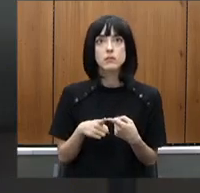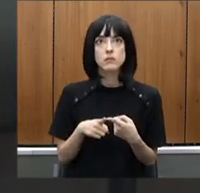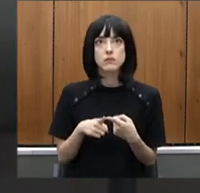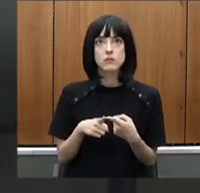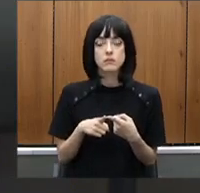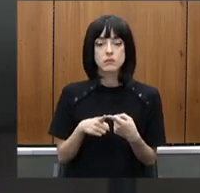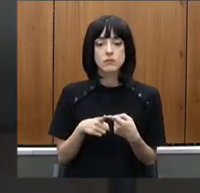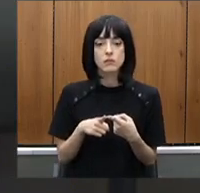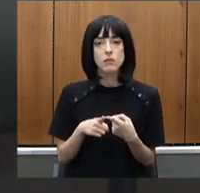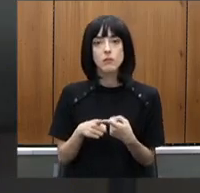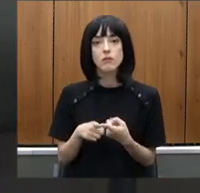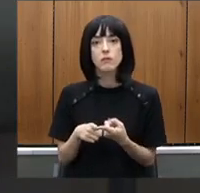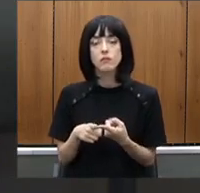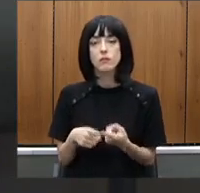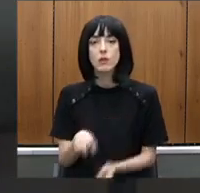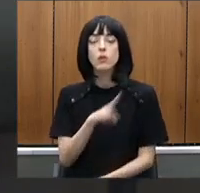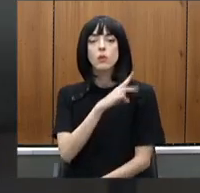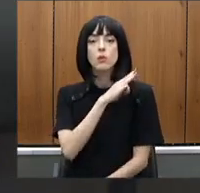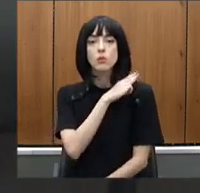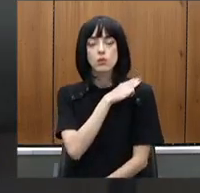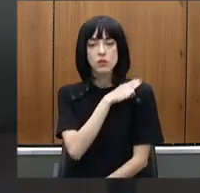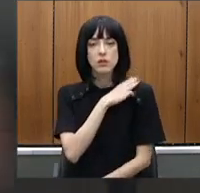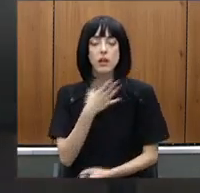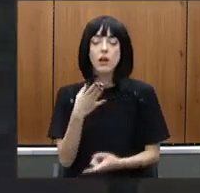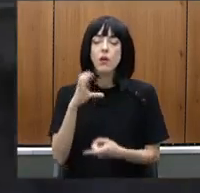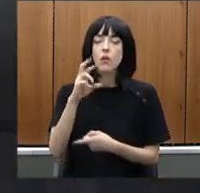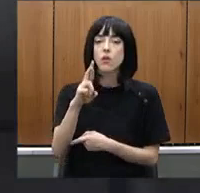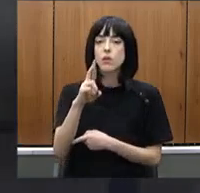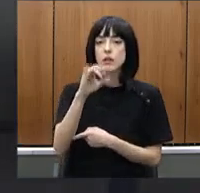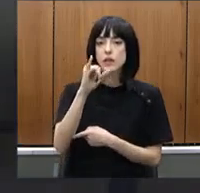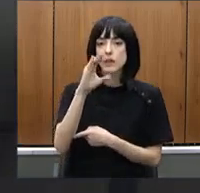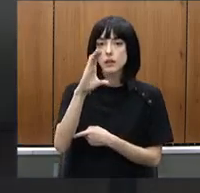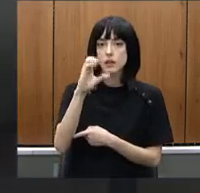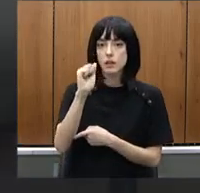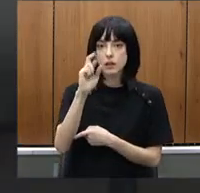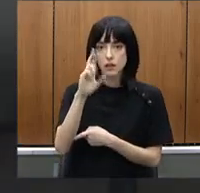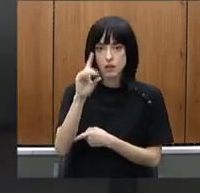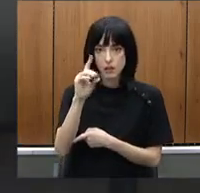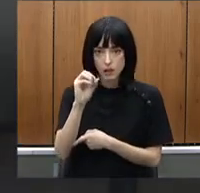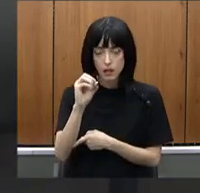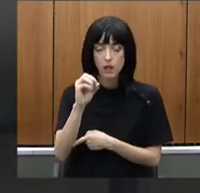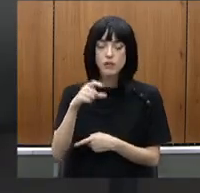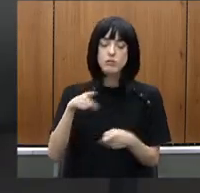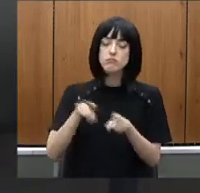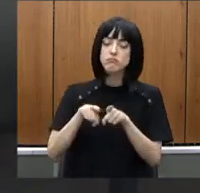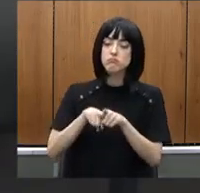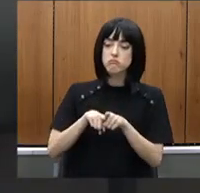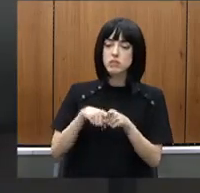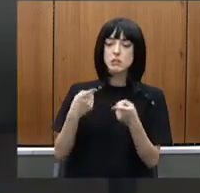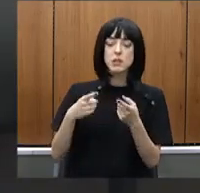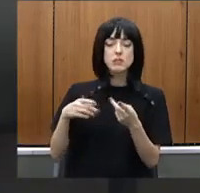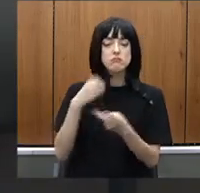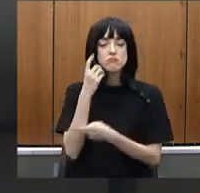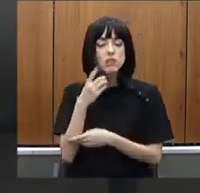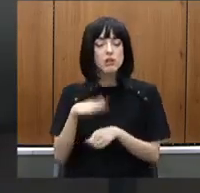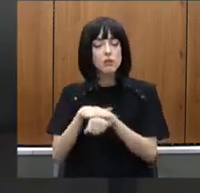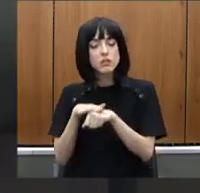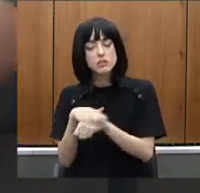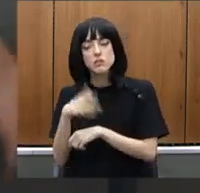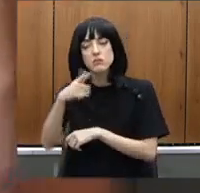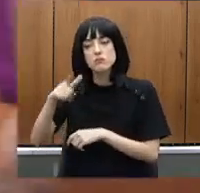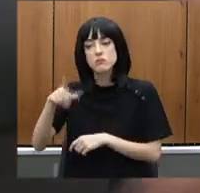mesmo a polícia militar respeitada por todos né pelos prefeitos e os vereadores pelas